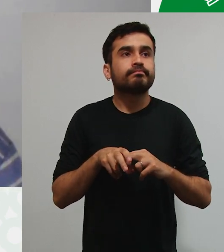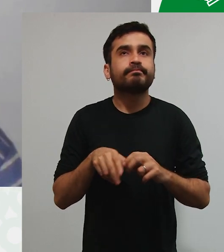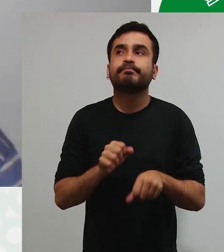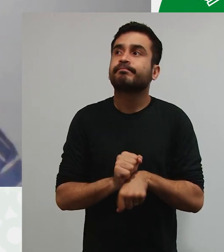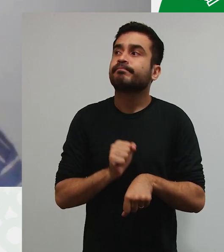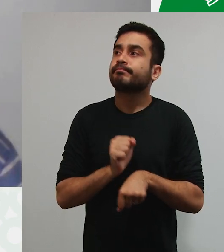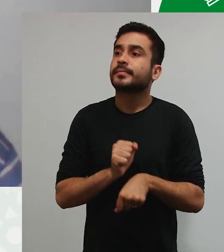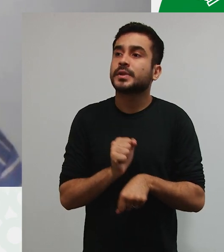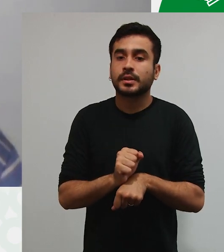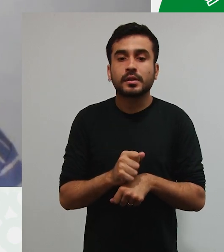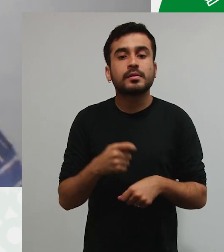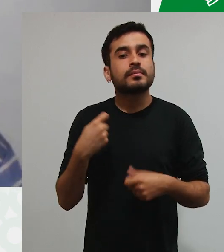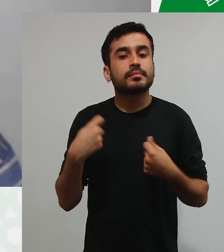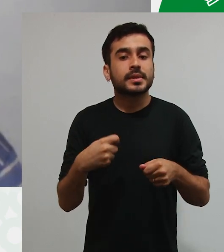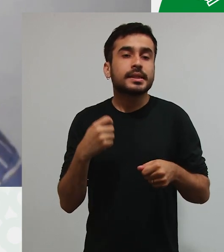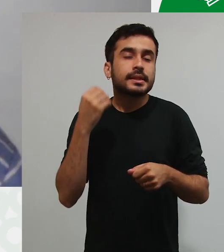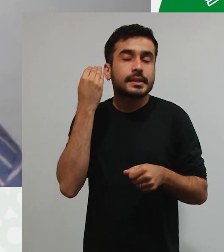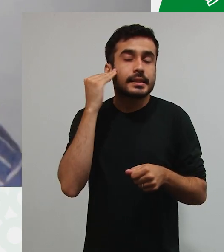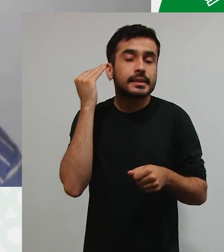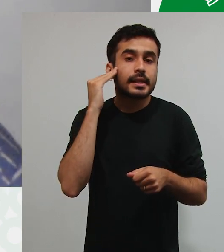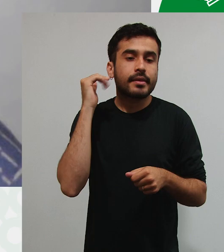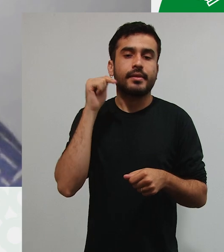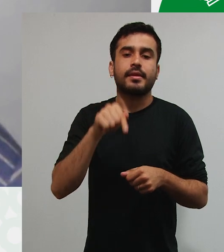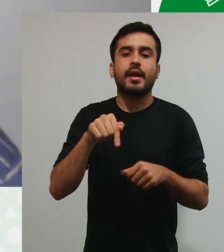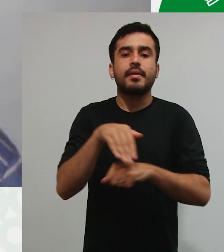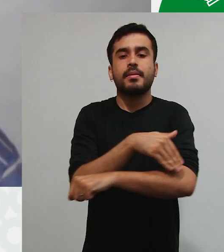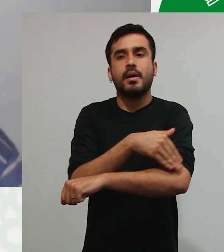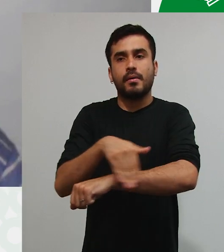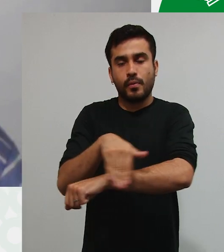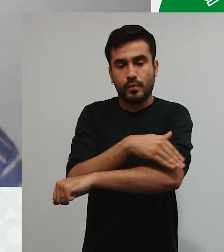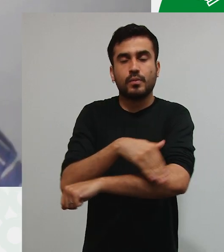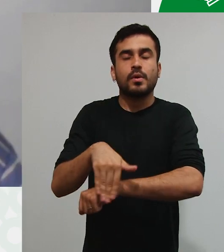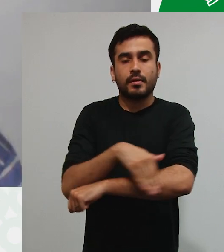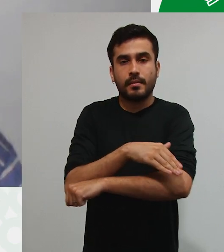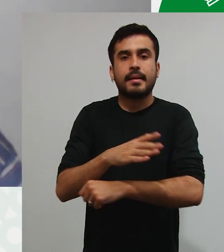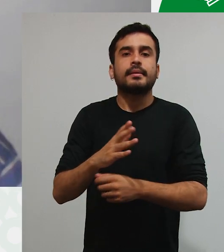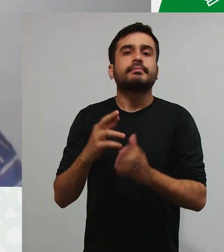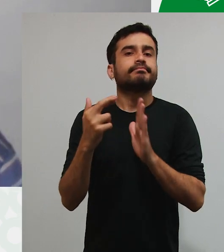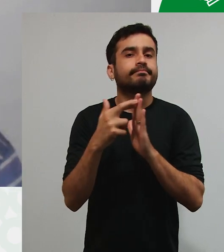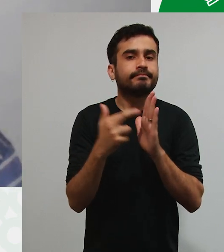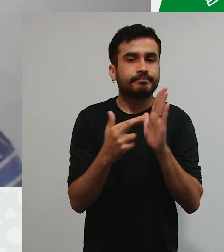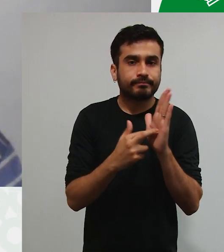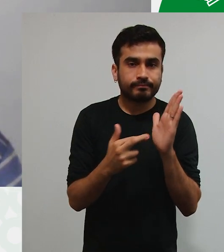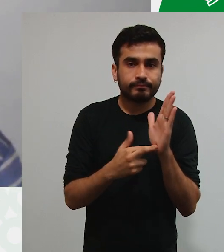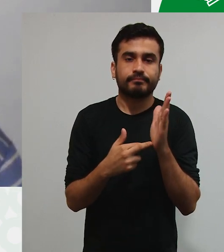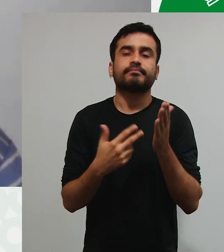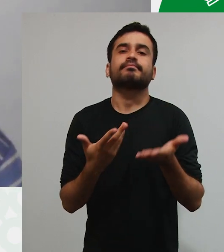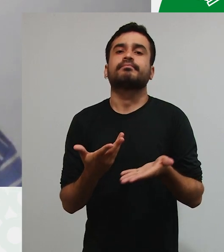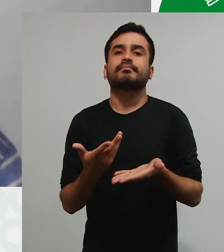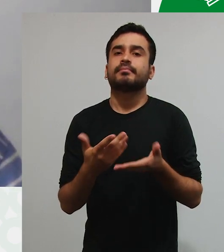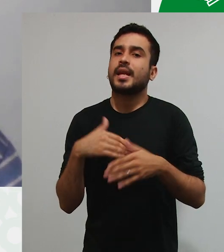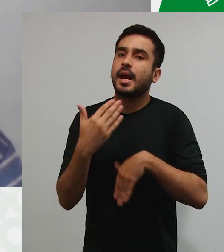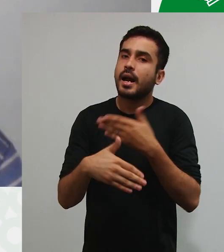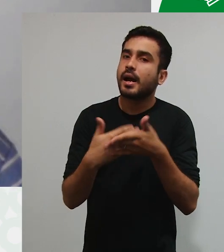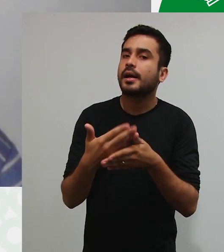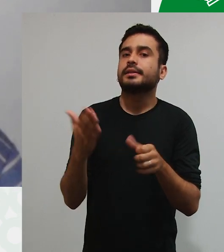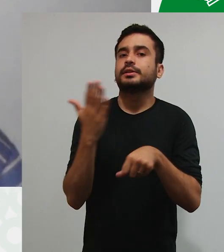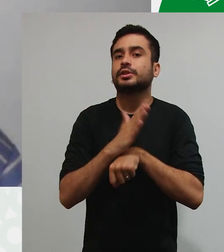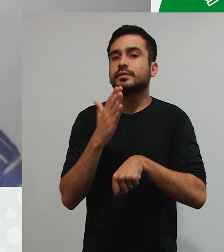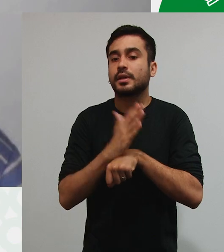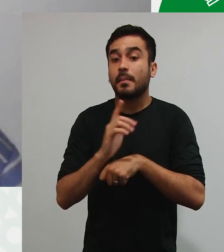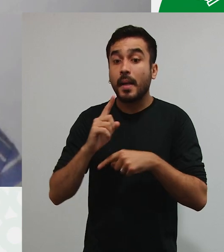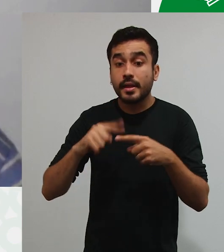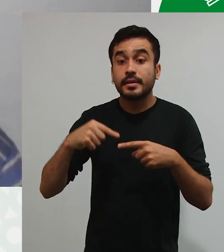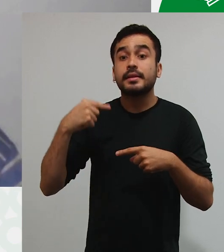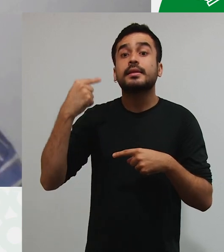elas, para que a inserção, por exemplo, em uma escola, ela seja positiva, porque ele vai ter que entrar na sala de aula, ele vai ter que ficar sentado, ele vai ter que ficar dentro